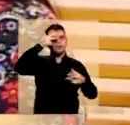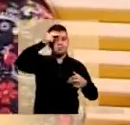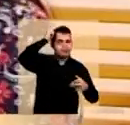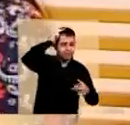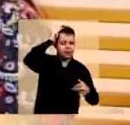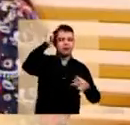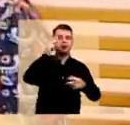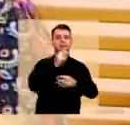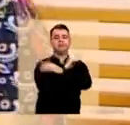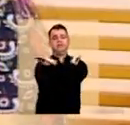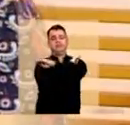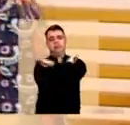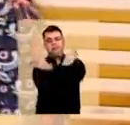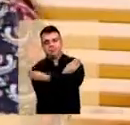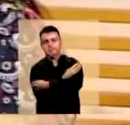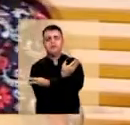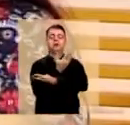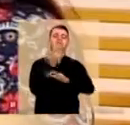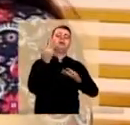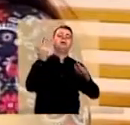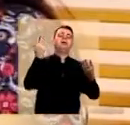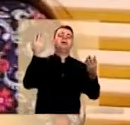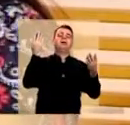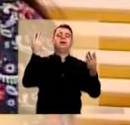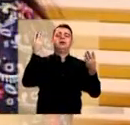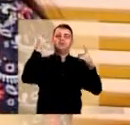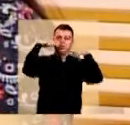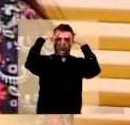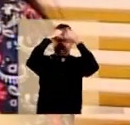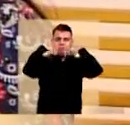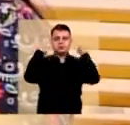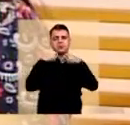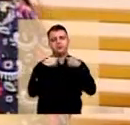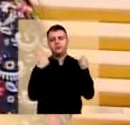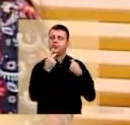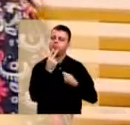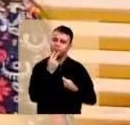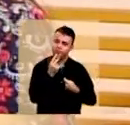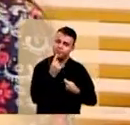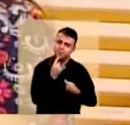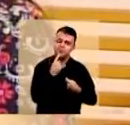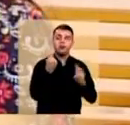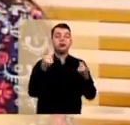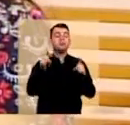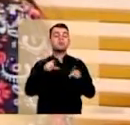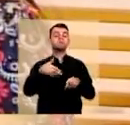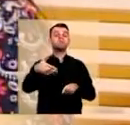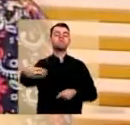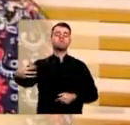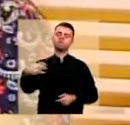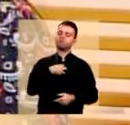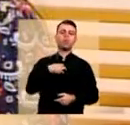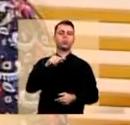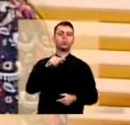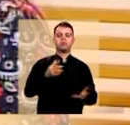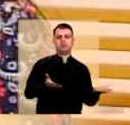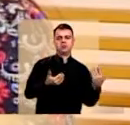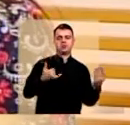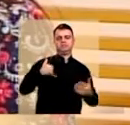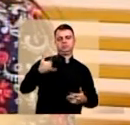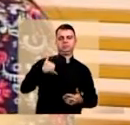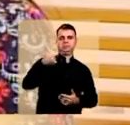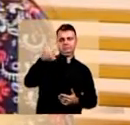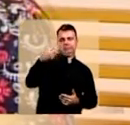Chapeuzinho Vermelho. Mas eu acho que a minha catarse aconteceu quando eu tinha uns 10 para 11 anos com uma professora,